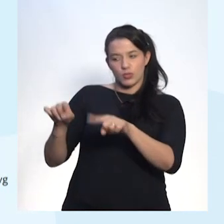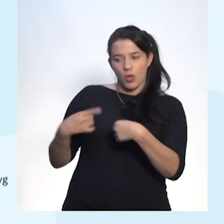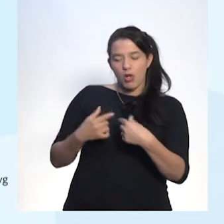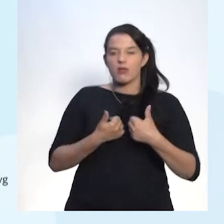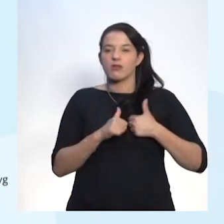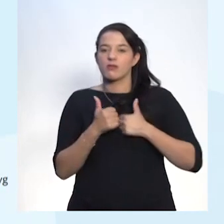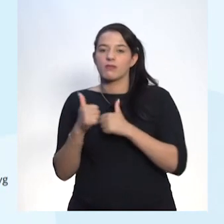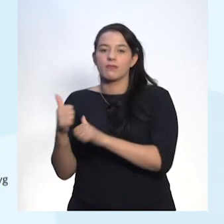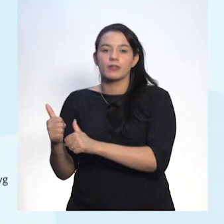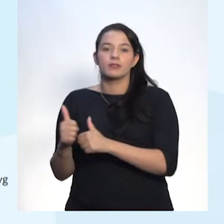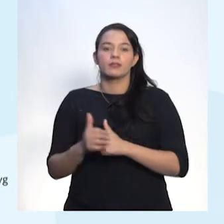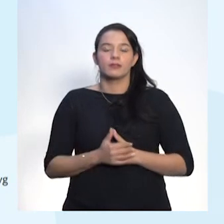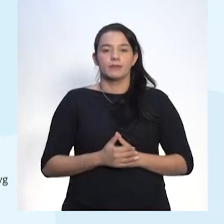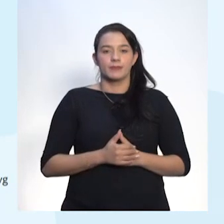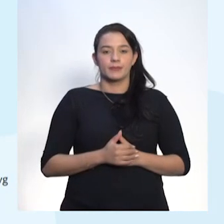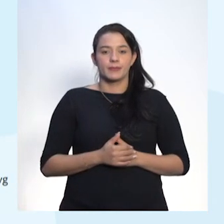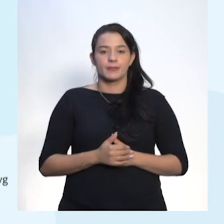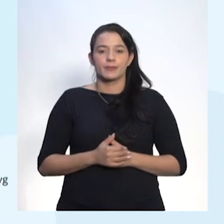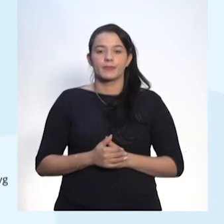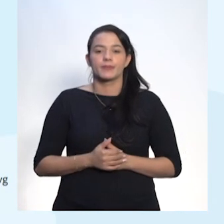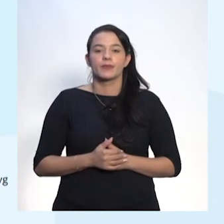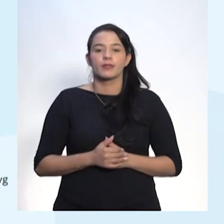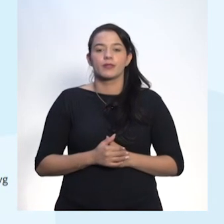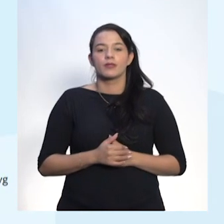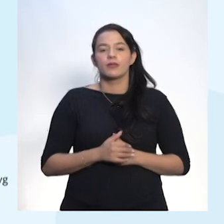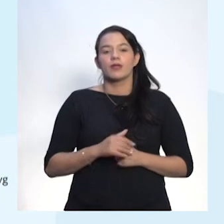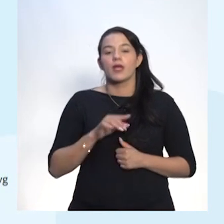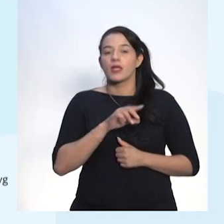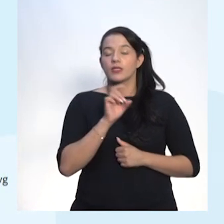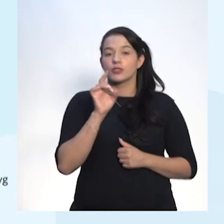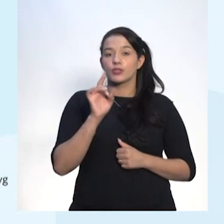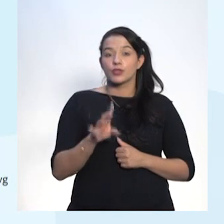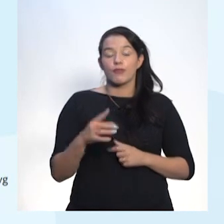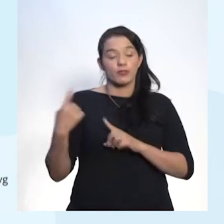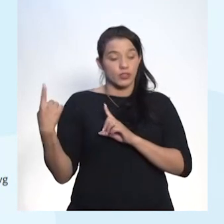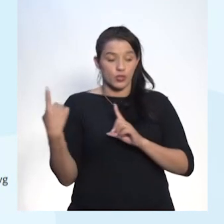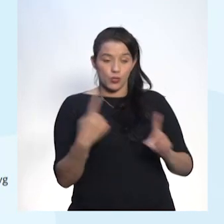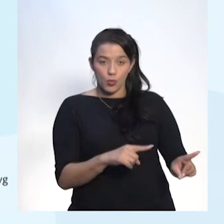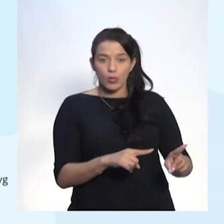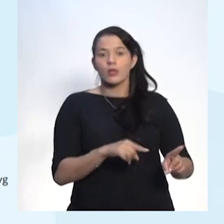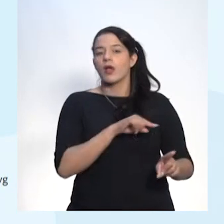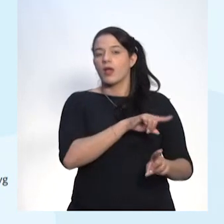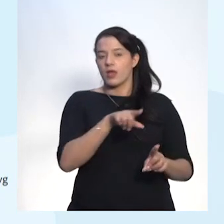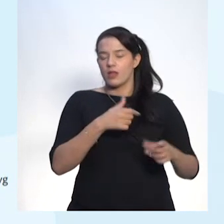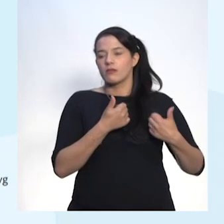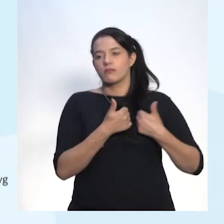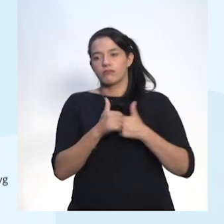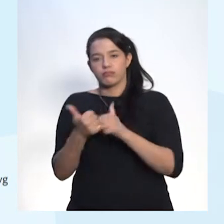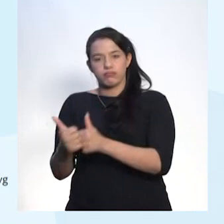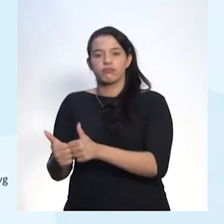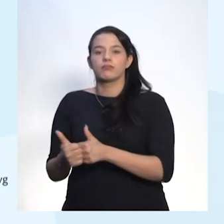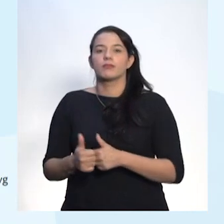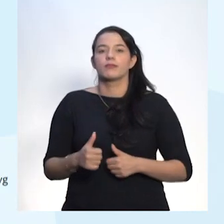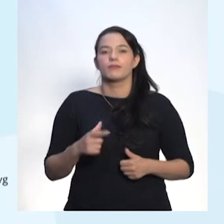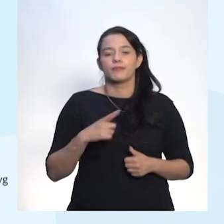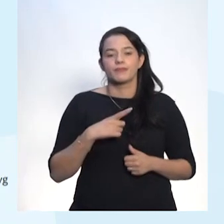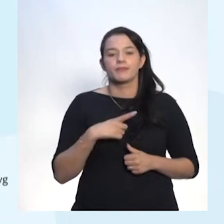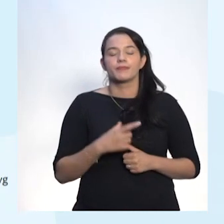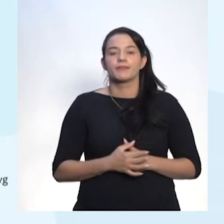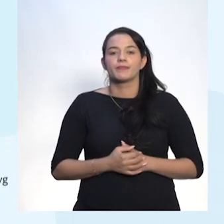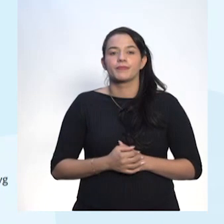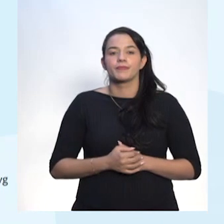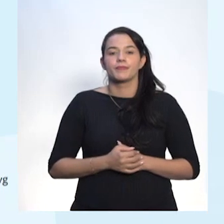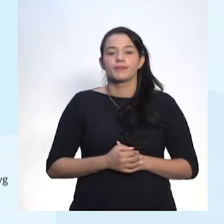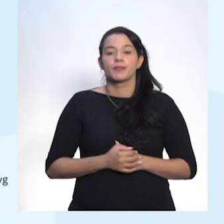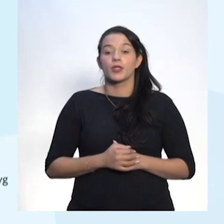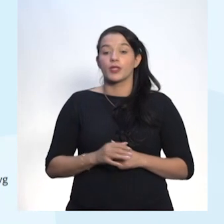simpatizantes do comunismo soviético. Na verdade, era só você se opor ao regime que você era interpretado como um comunista.